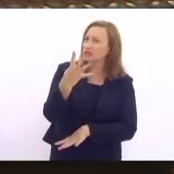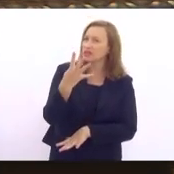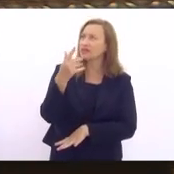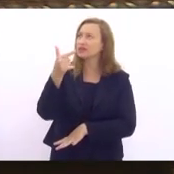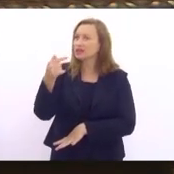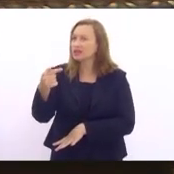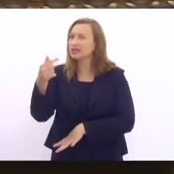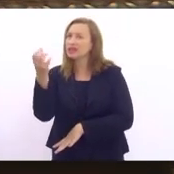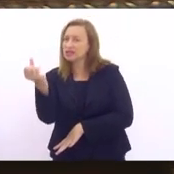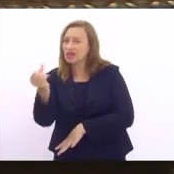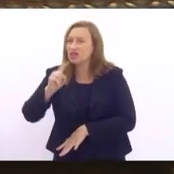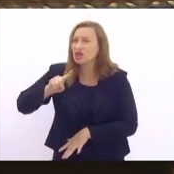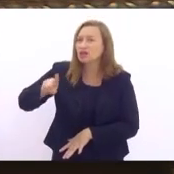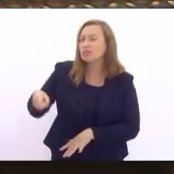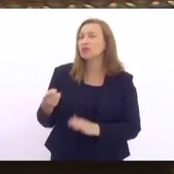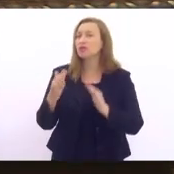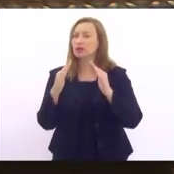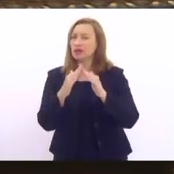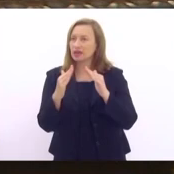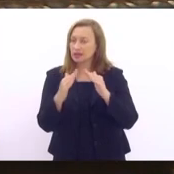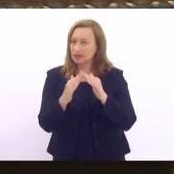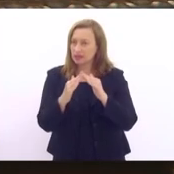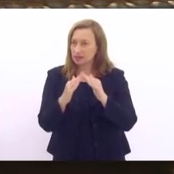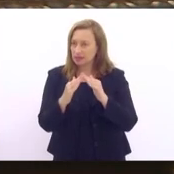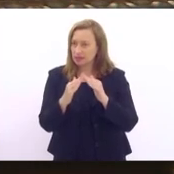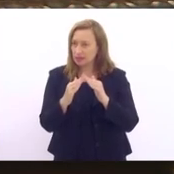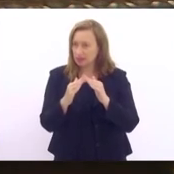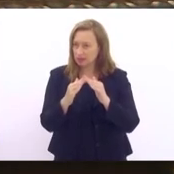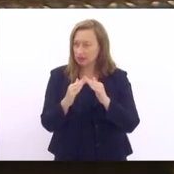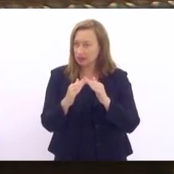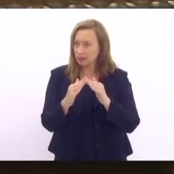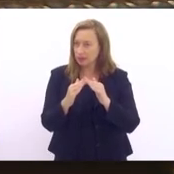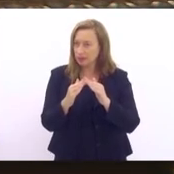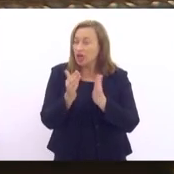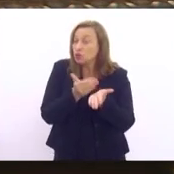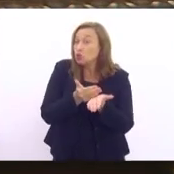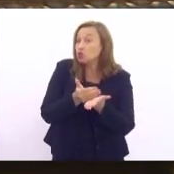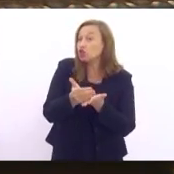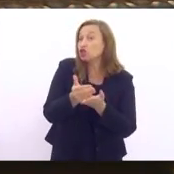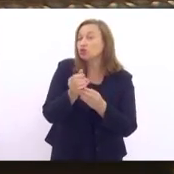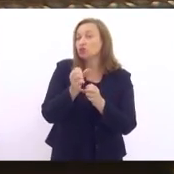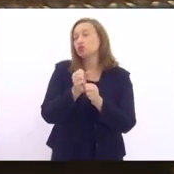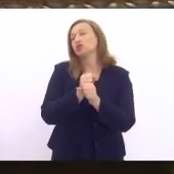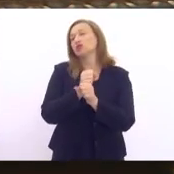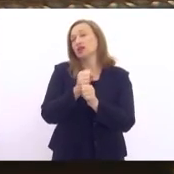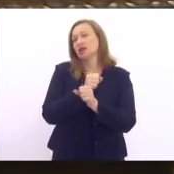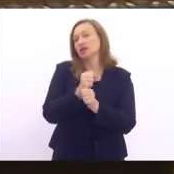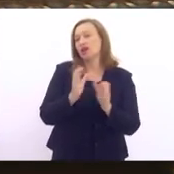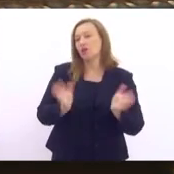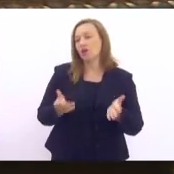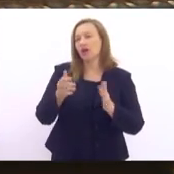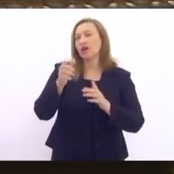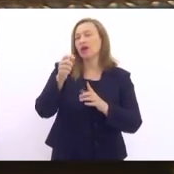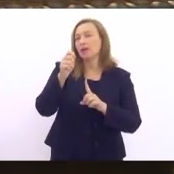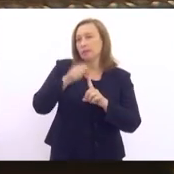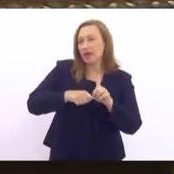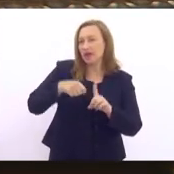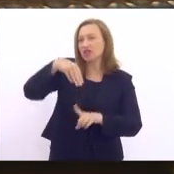habitações computadas como déficit no início desse ano, em março desse ano, sendo que 331 mil